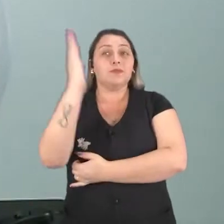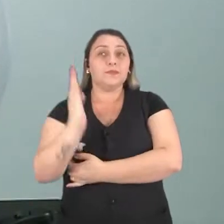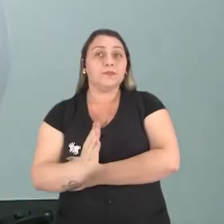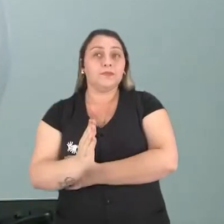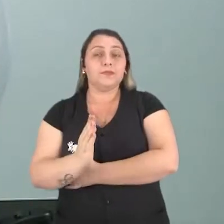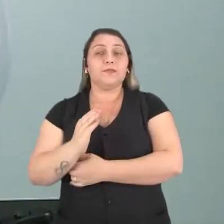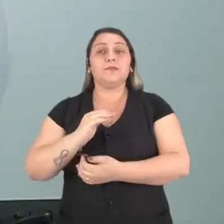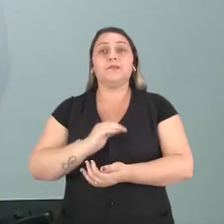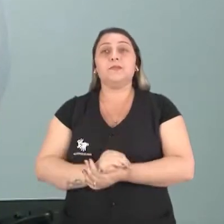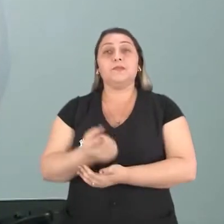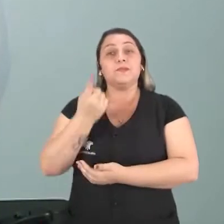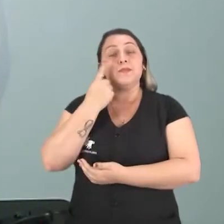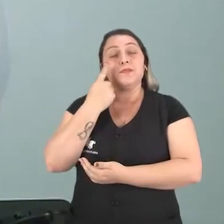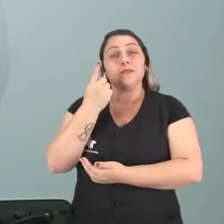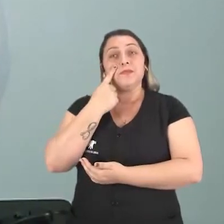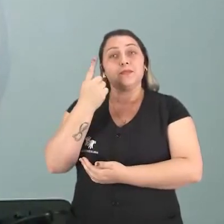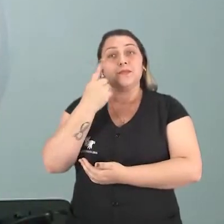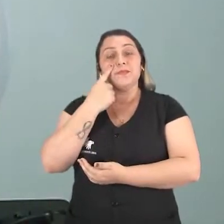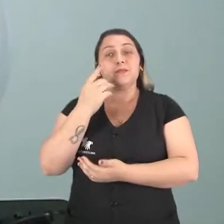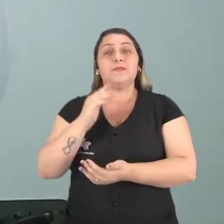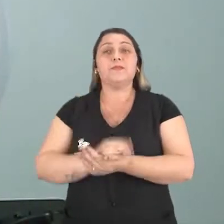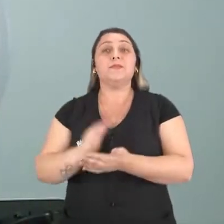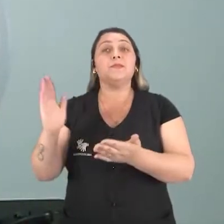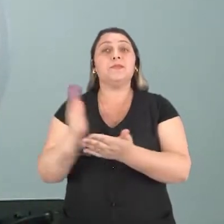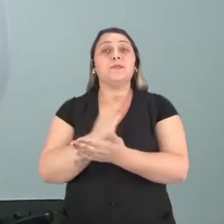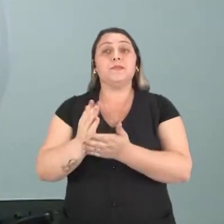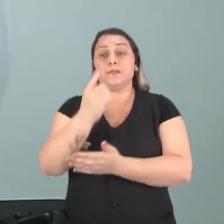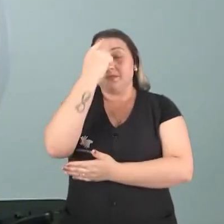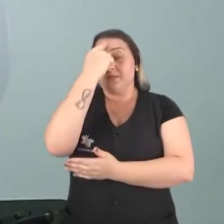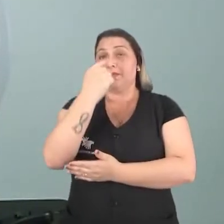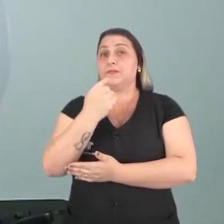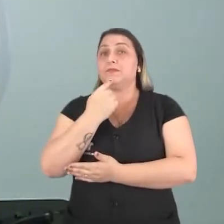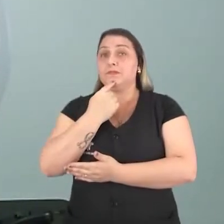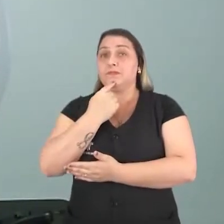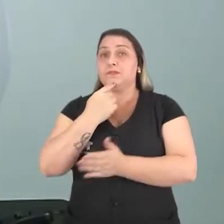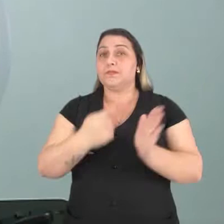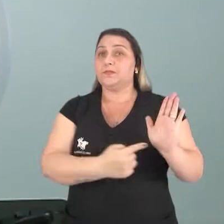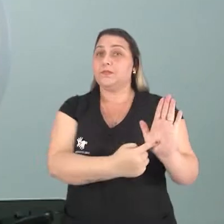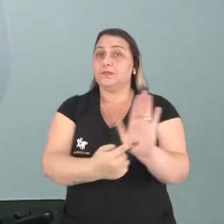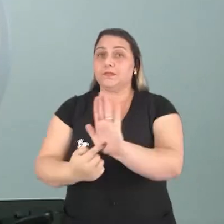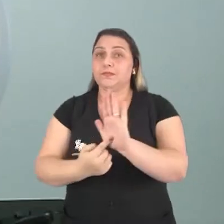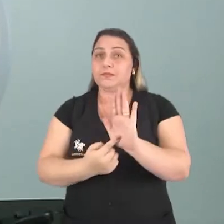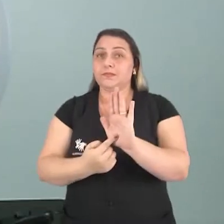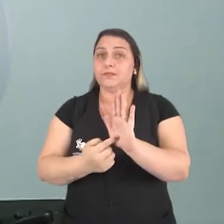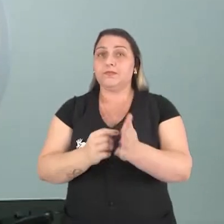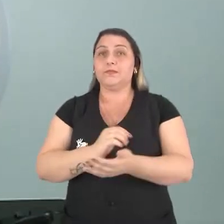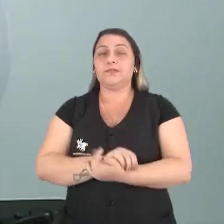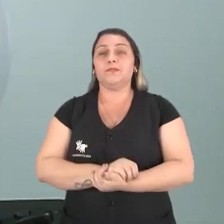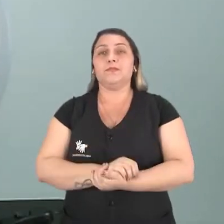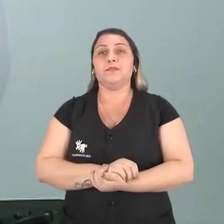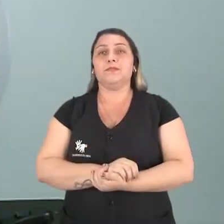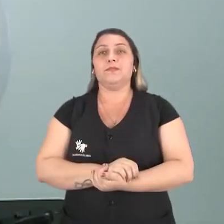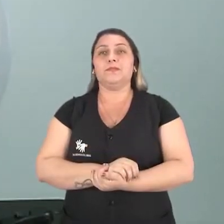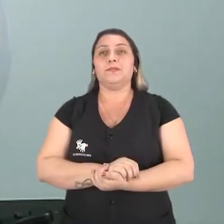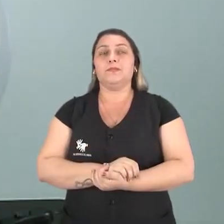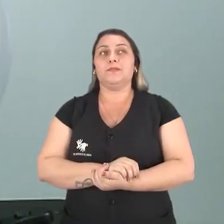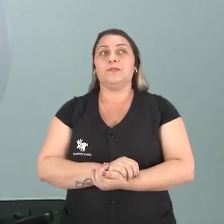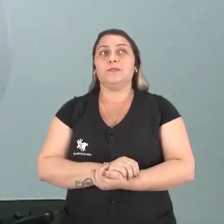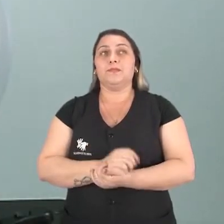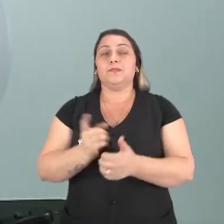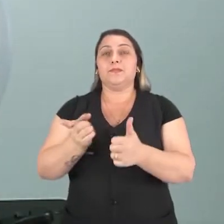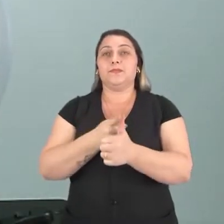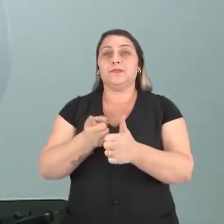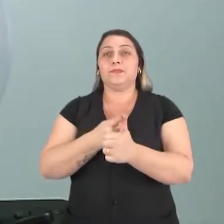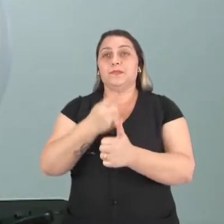Brasil. Observe comigo aqui algumas imagens que vou lhes apresentar. Essa